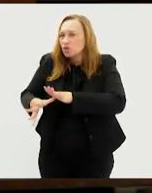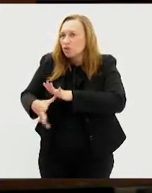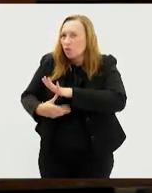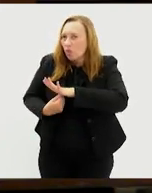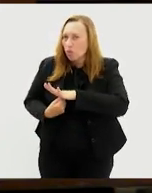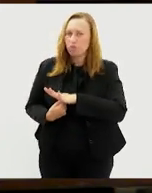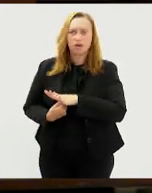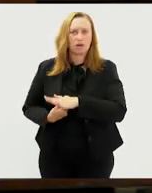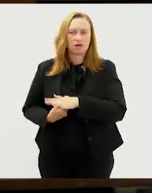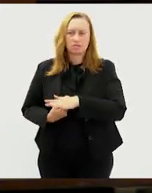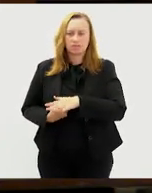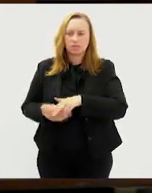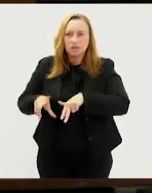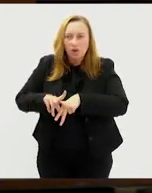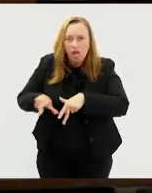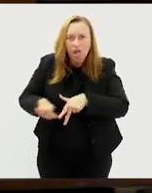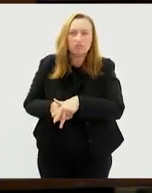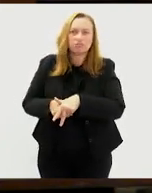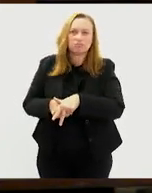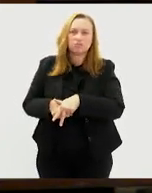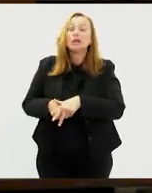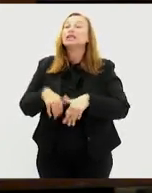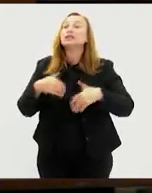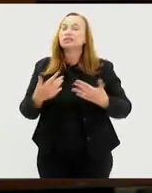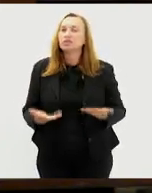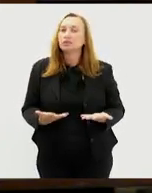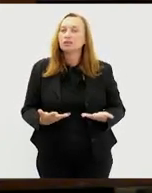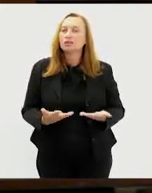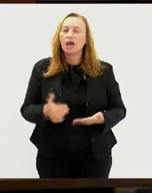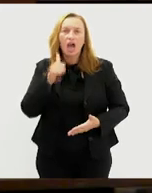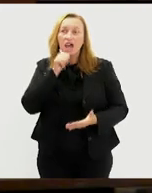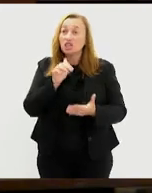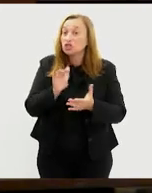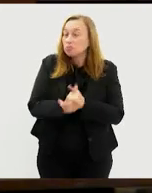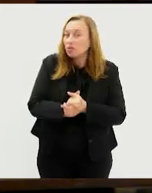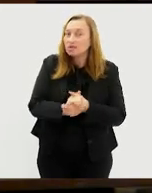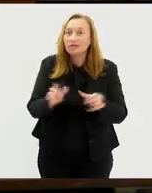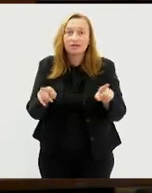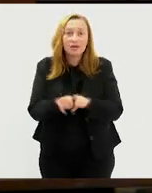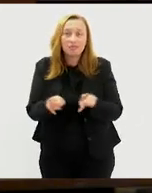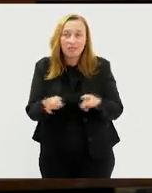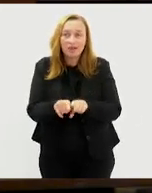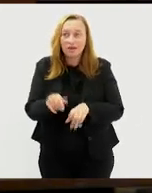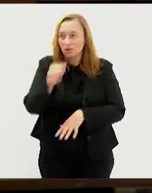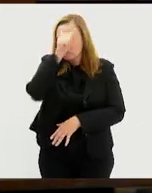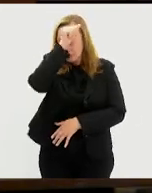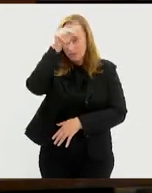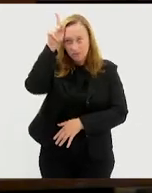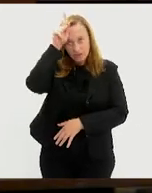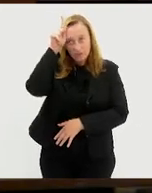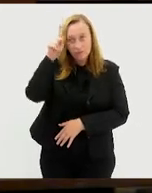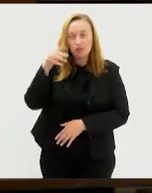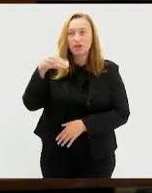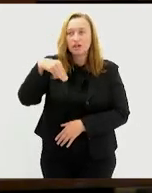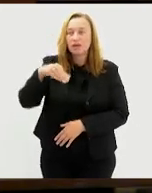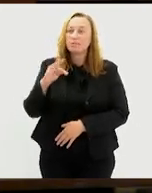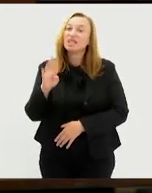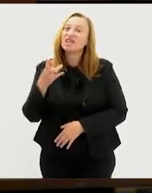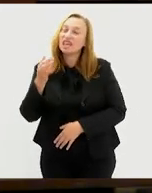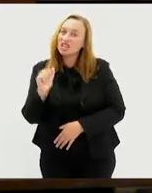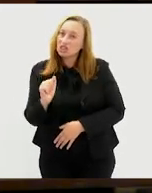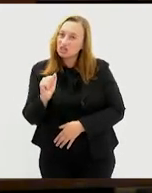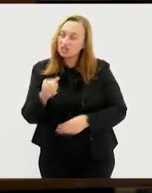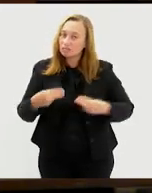de Bel forroo Inclusive a esposa do prefeito foi ministra do governo Lula convir que a